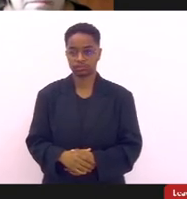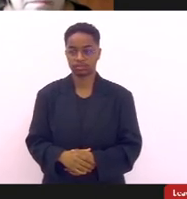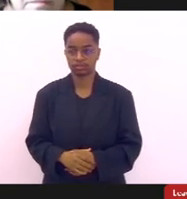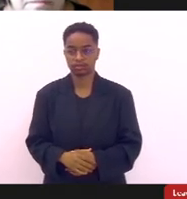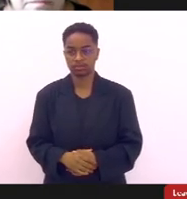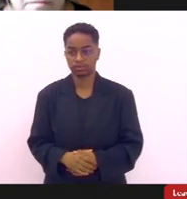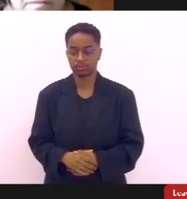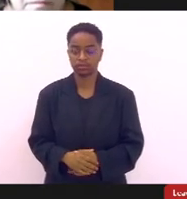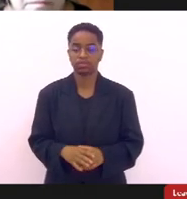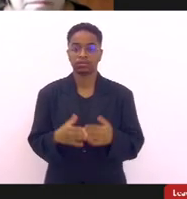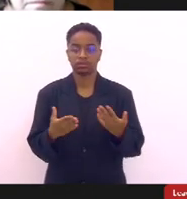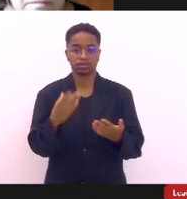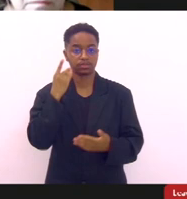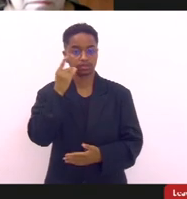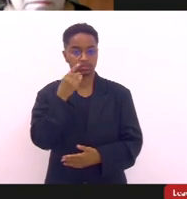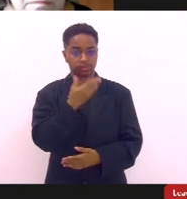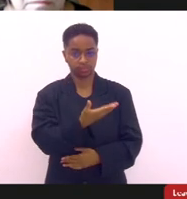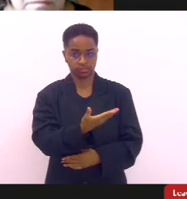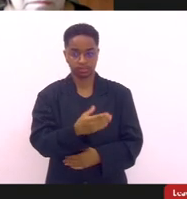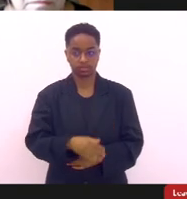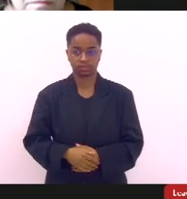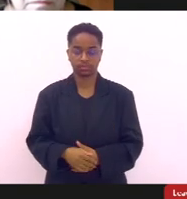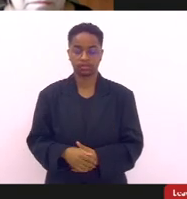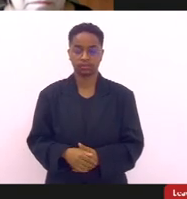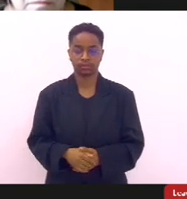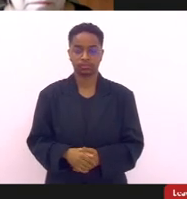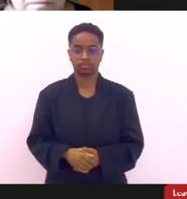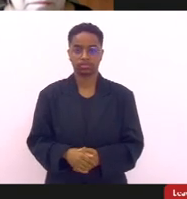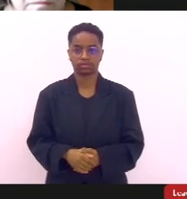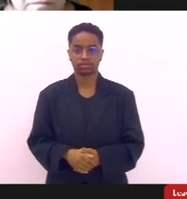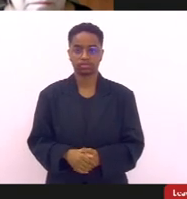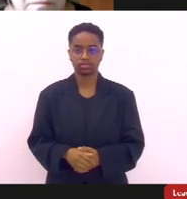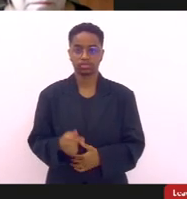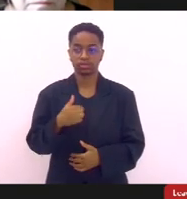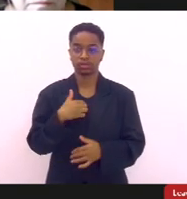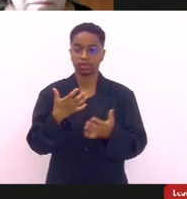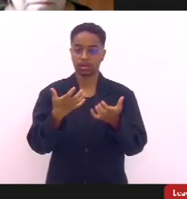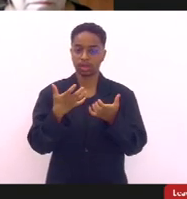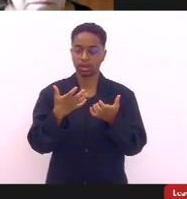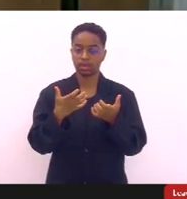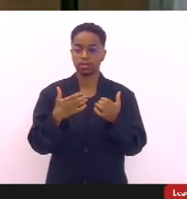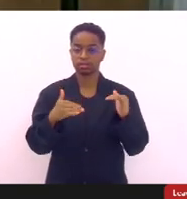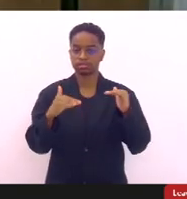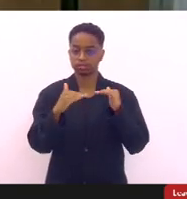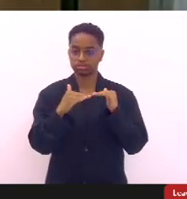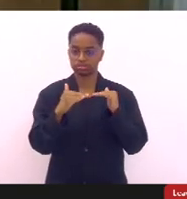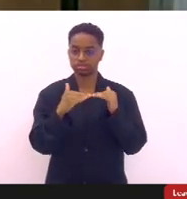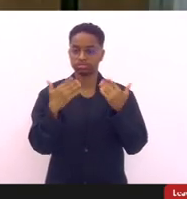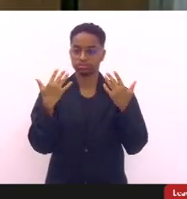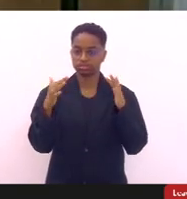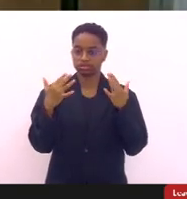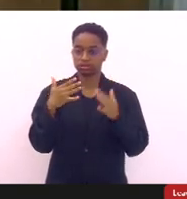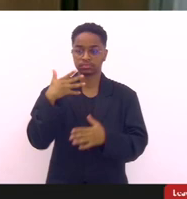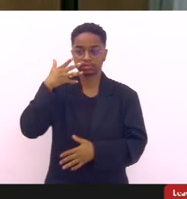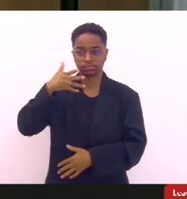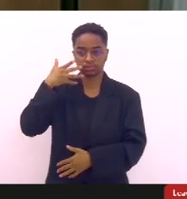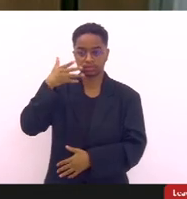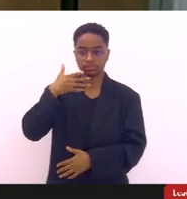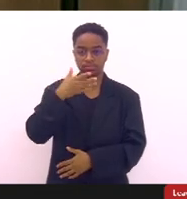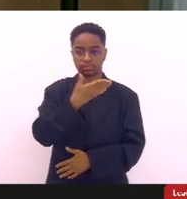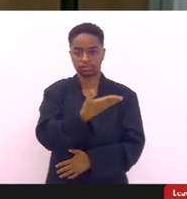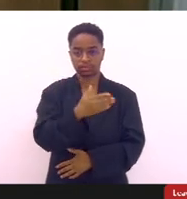Deputada Marta Rocha, eu quero congratular com a fala da doutora